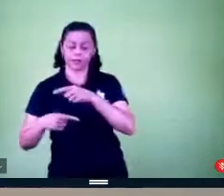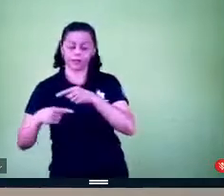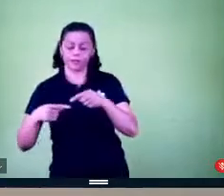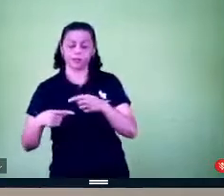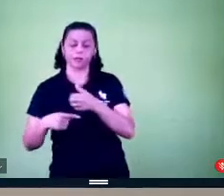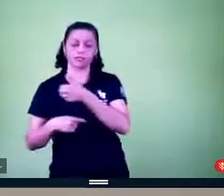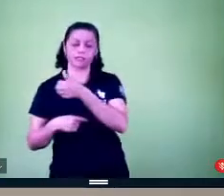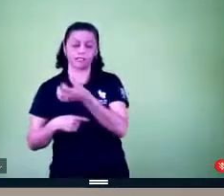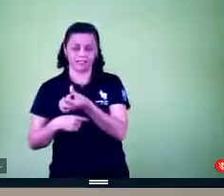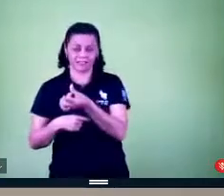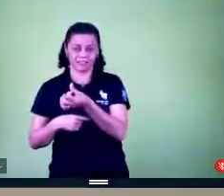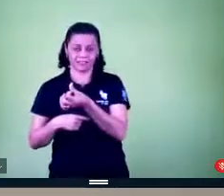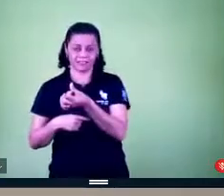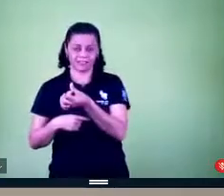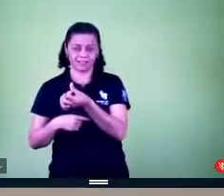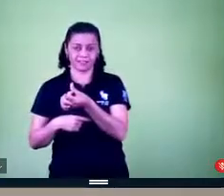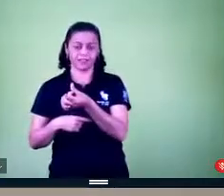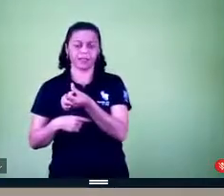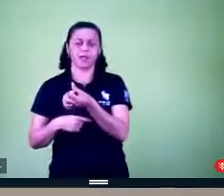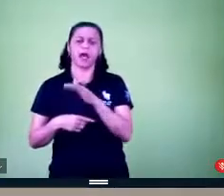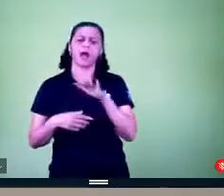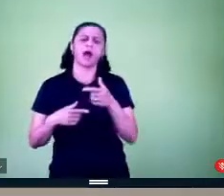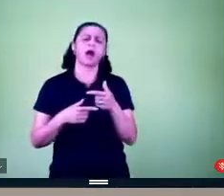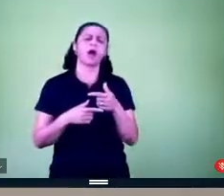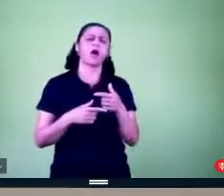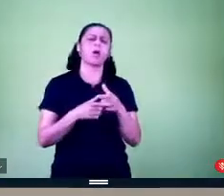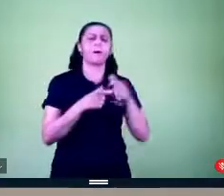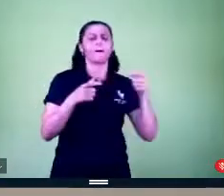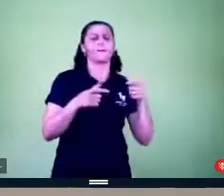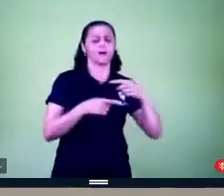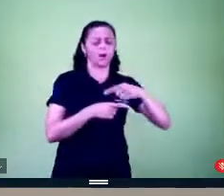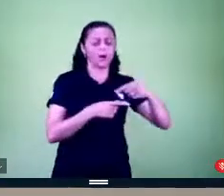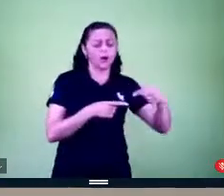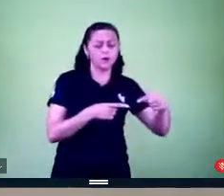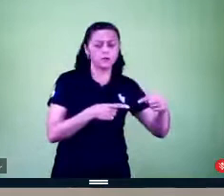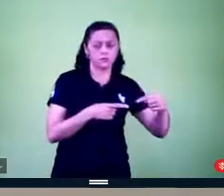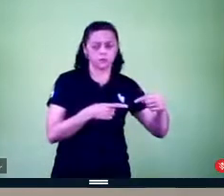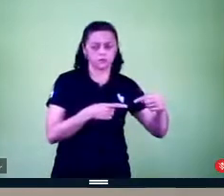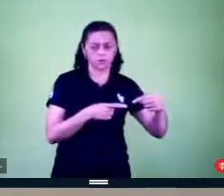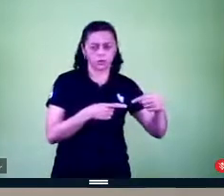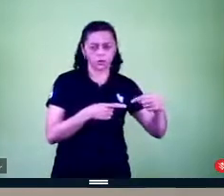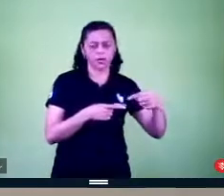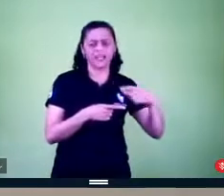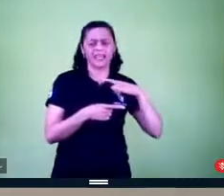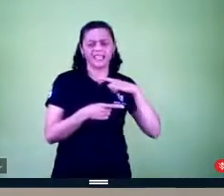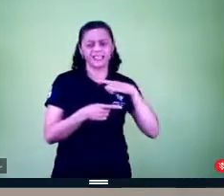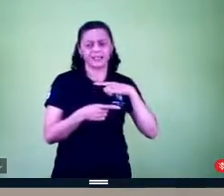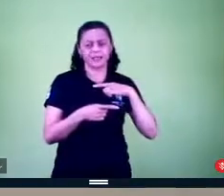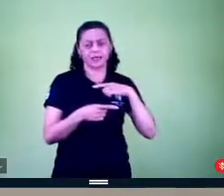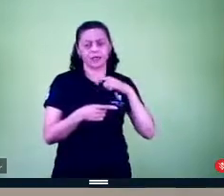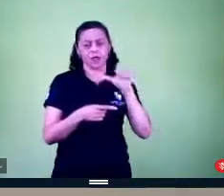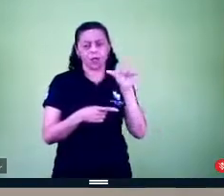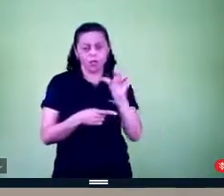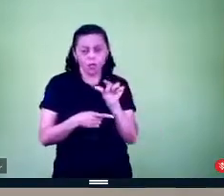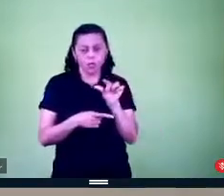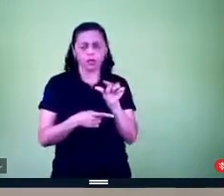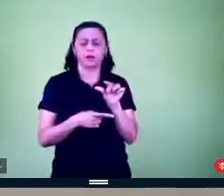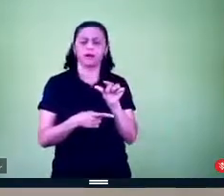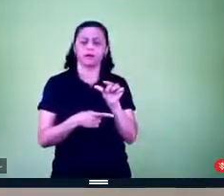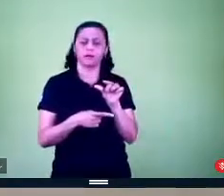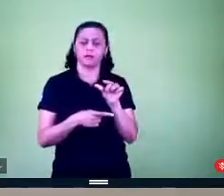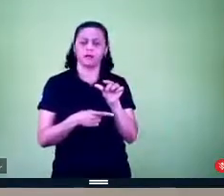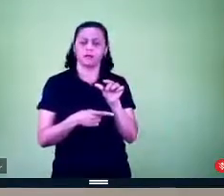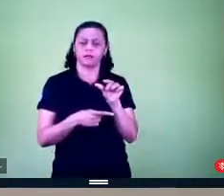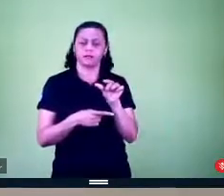maior resistor circular por ele a menor corrente? Né? Faz sentido o menor resistor